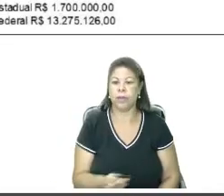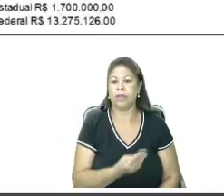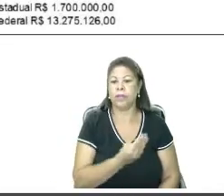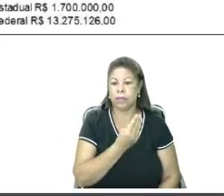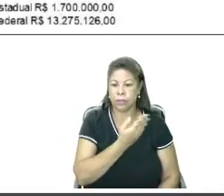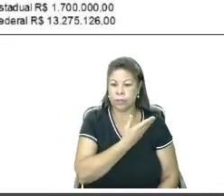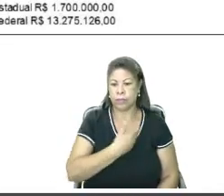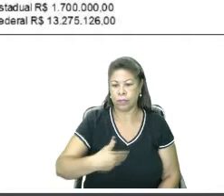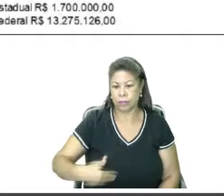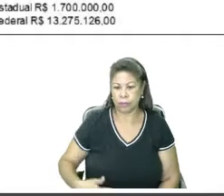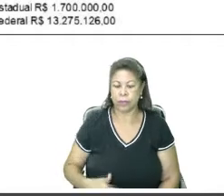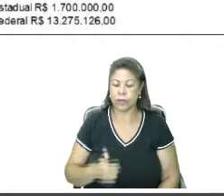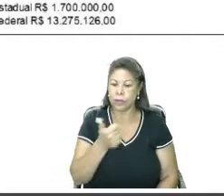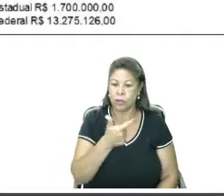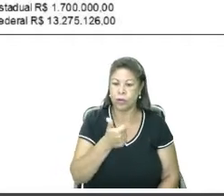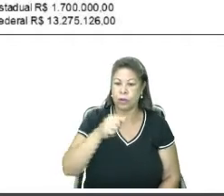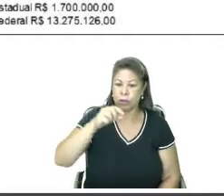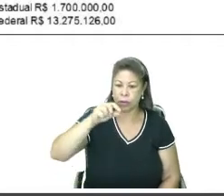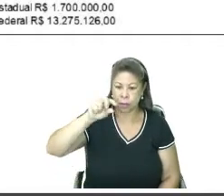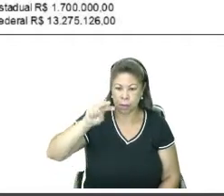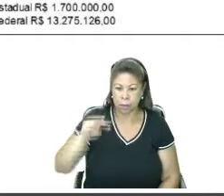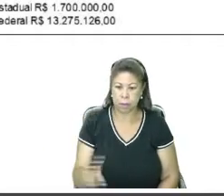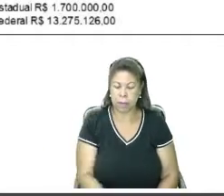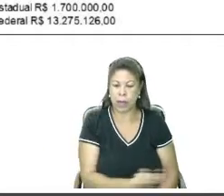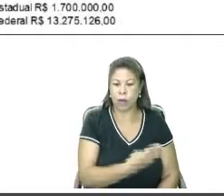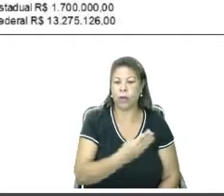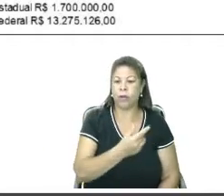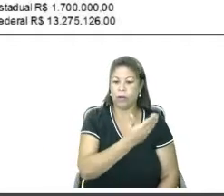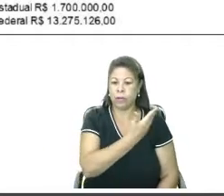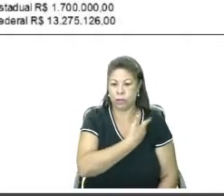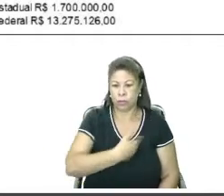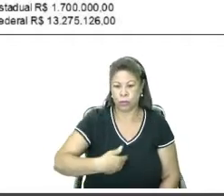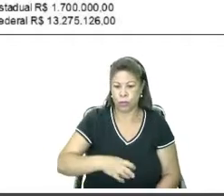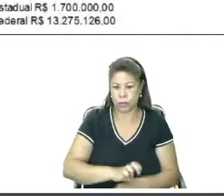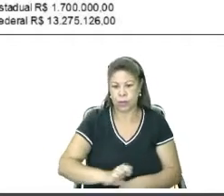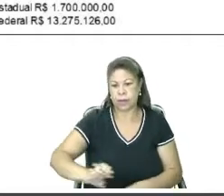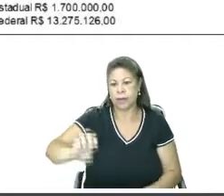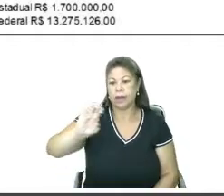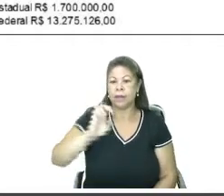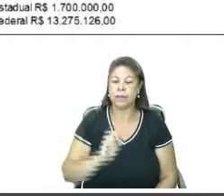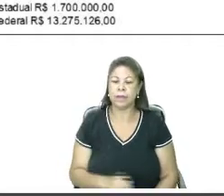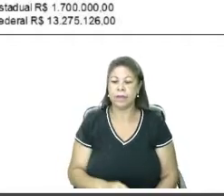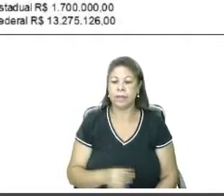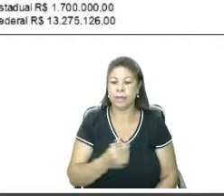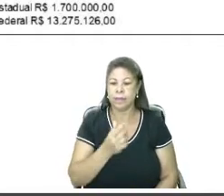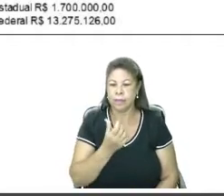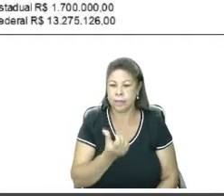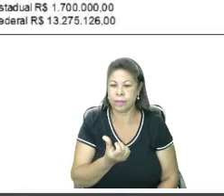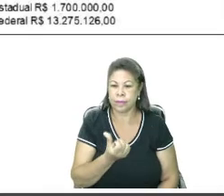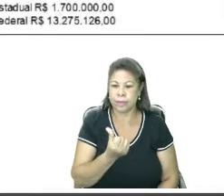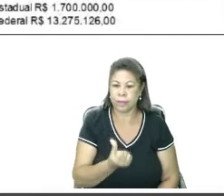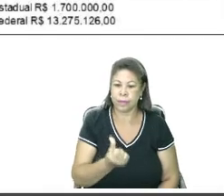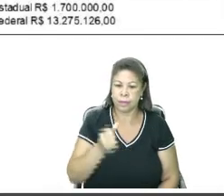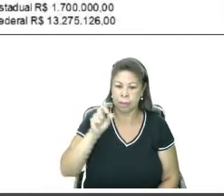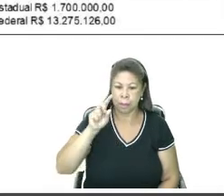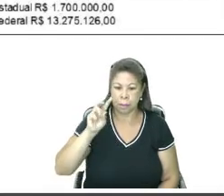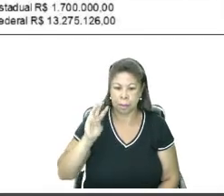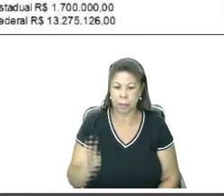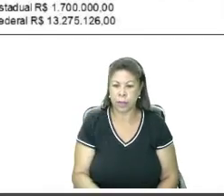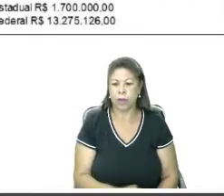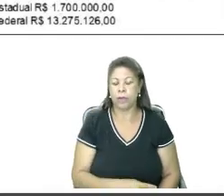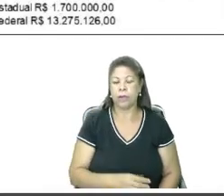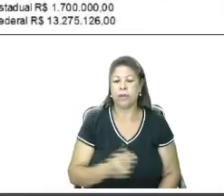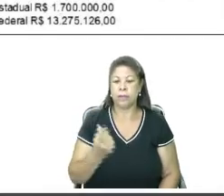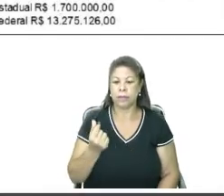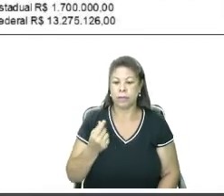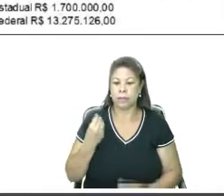12 milhões do Estado, 326 mil de doações da empresa Confibra, um